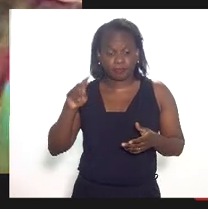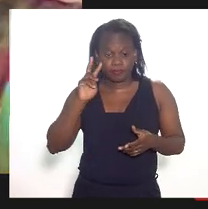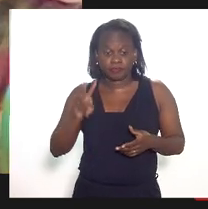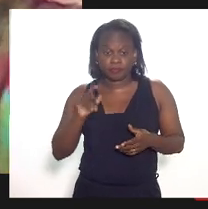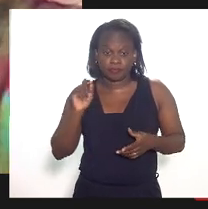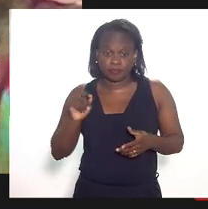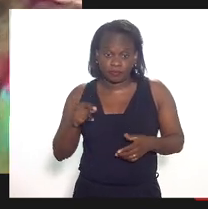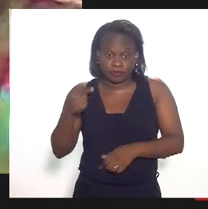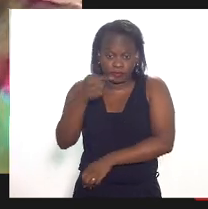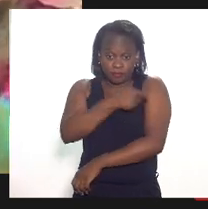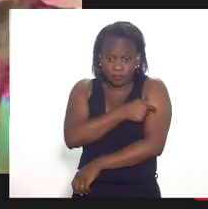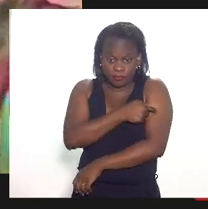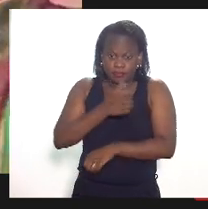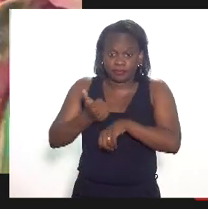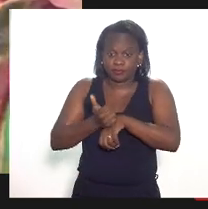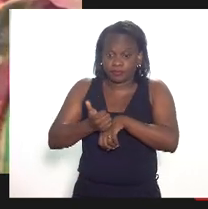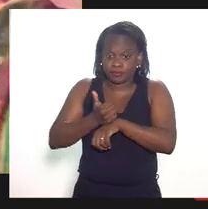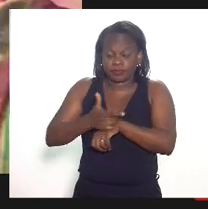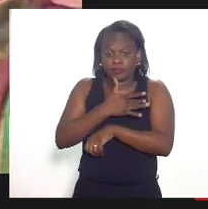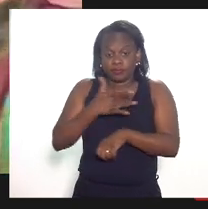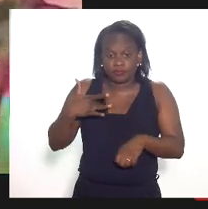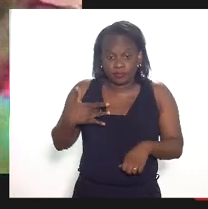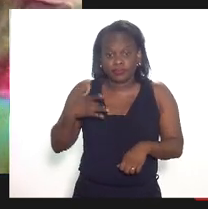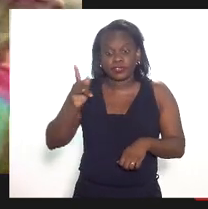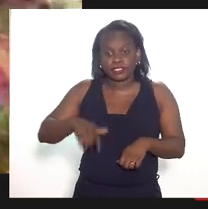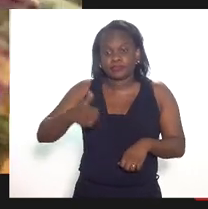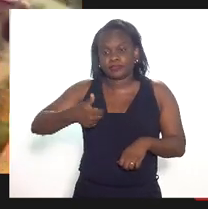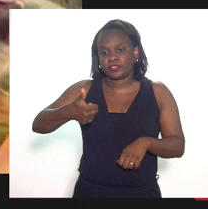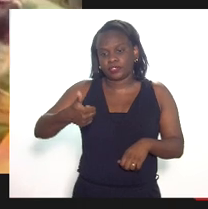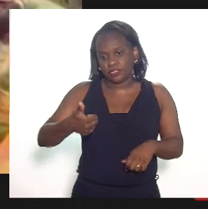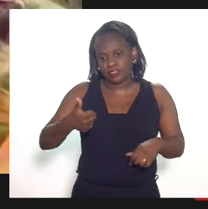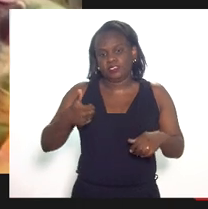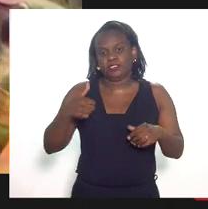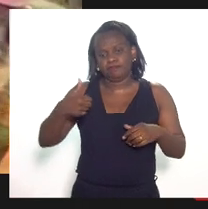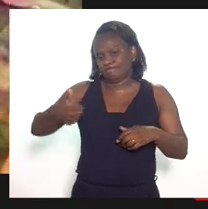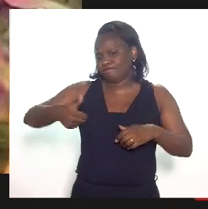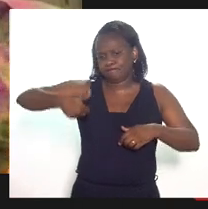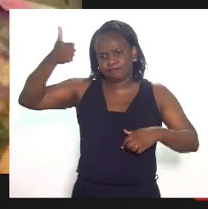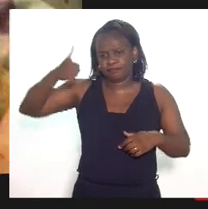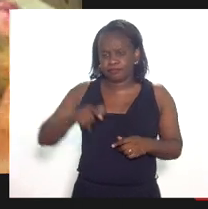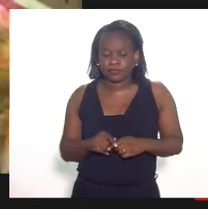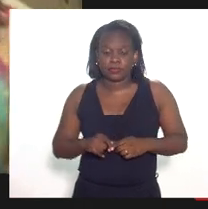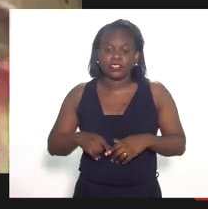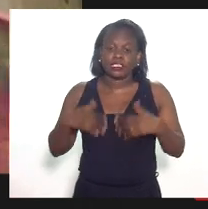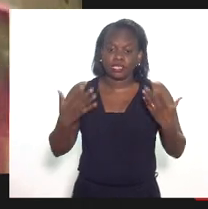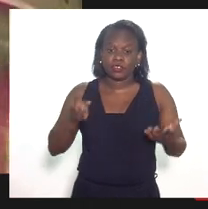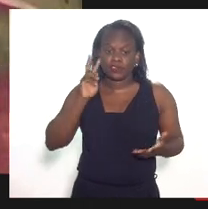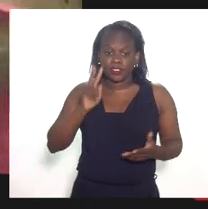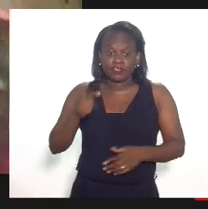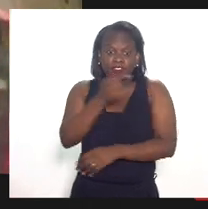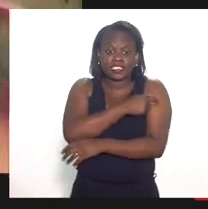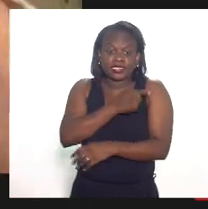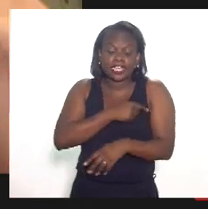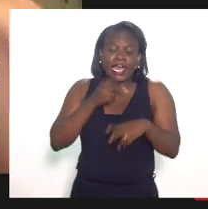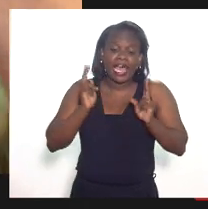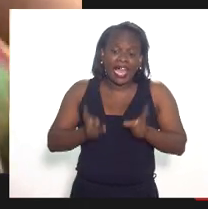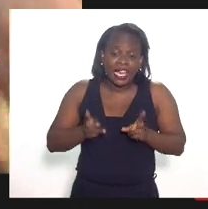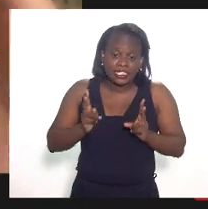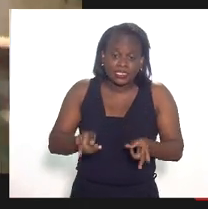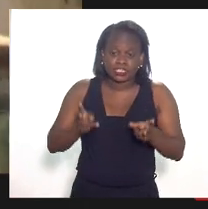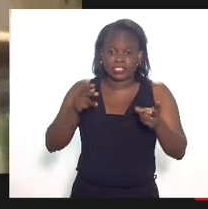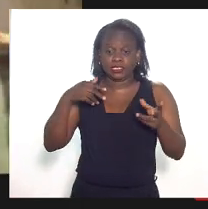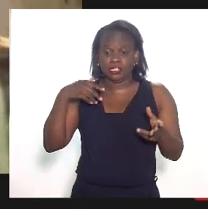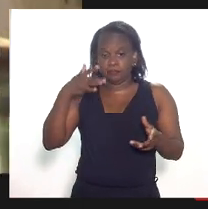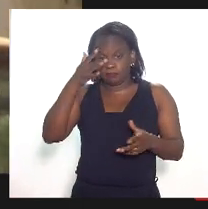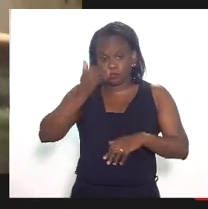que vacinar profissional de saúde é a prioridade da prioridade. Então a gente vê vacinação ainda